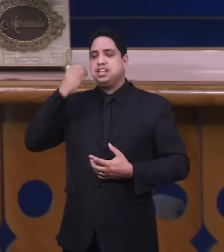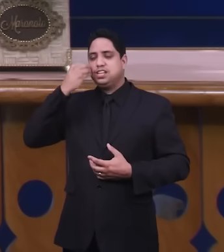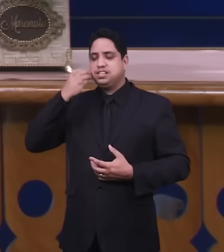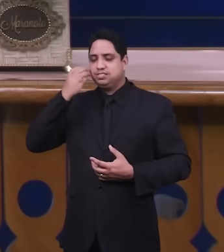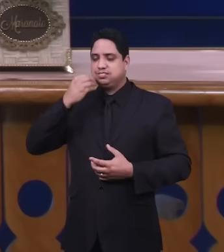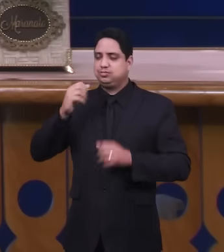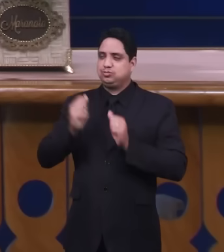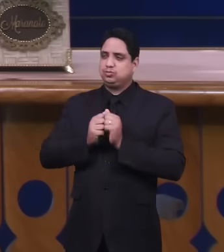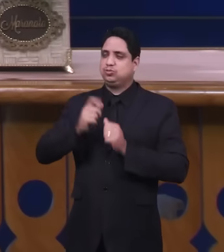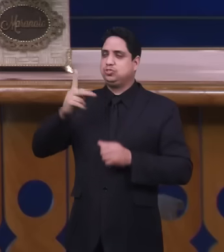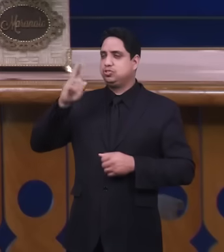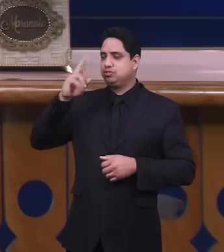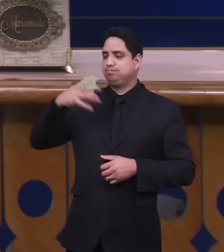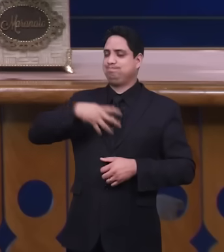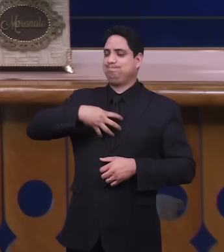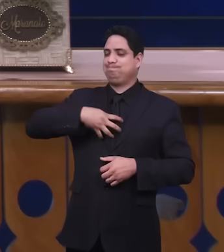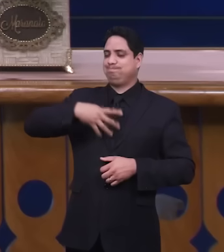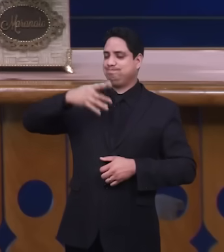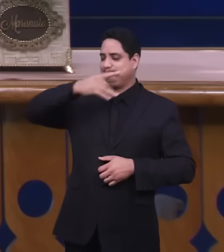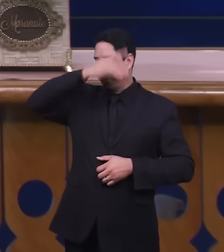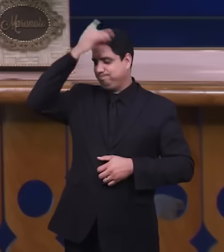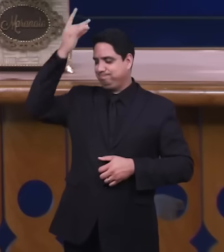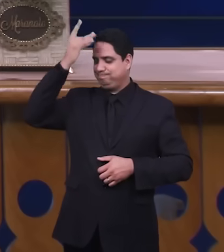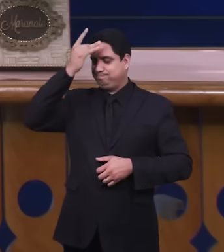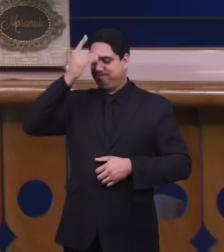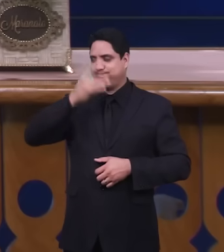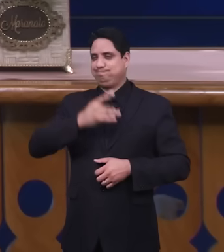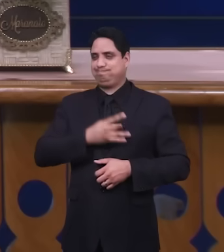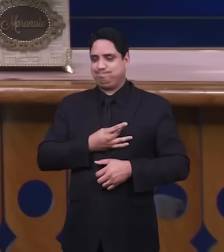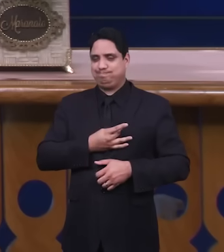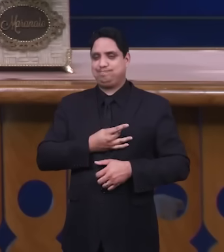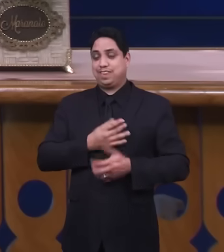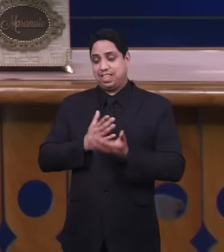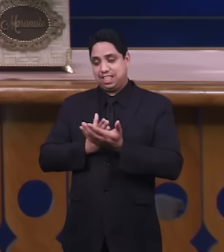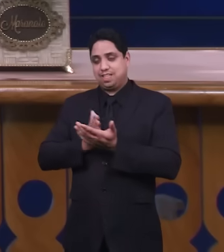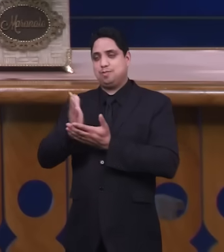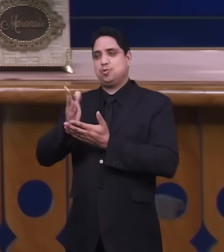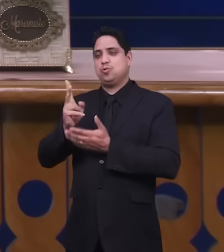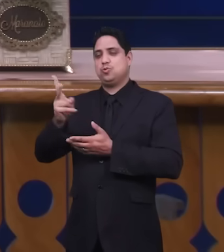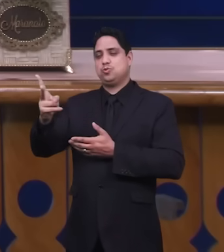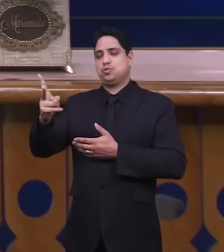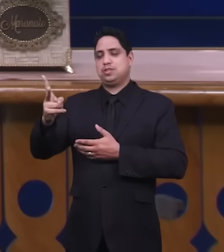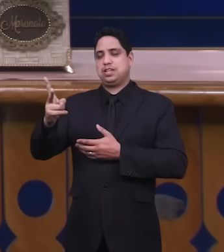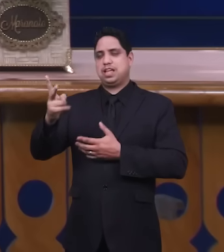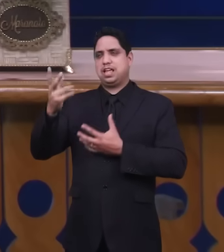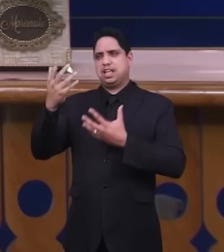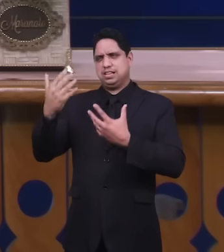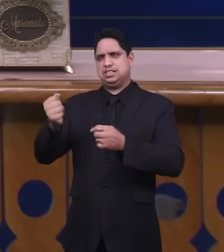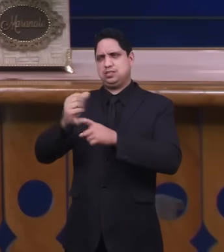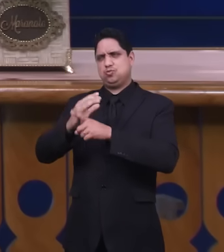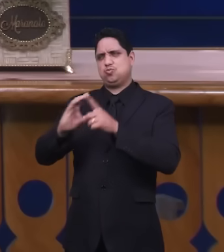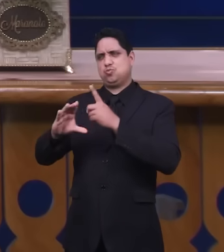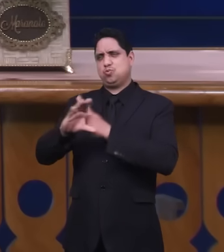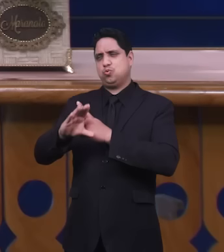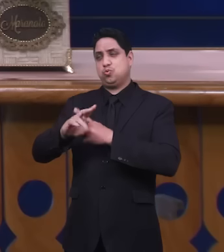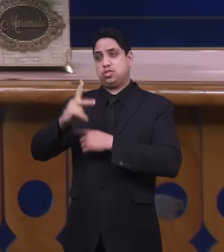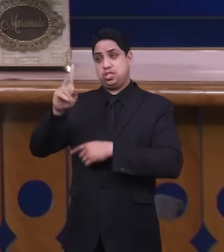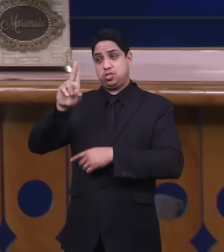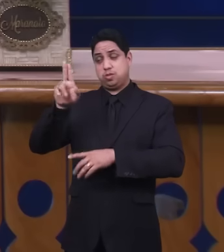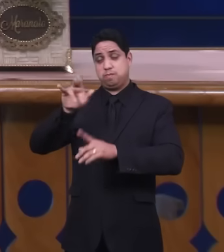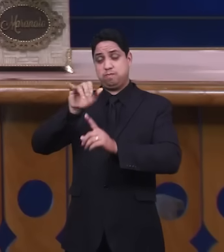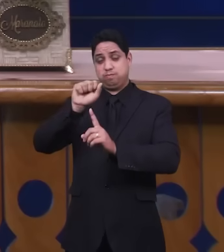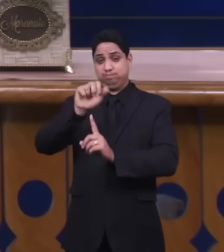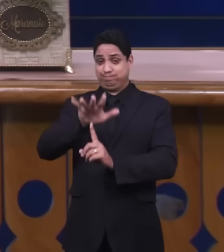ouvindo a Tua voz, Senhor, sabendo e conhecendo os Teus maravilhosos caminhos. Assim pedimos, recebe no Teu altar o culto e em Teu nome dizemos que a